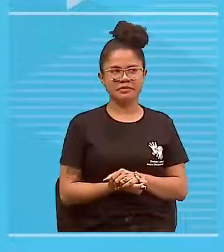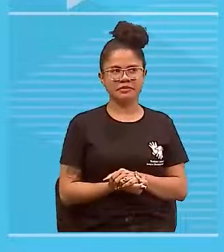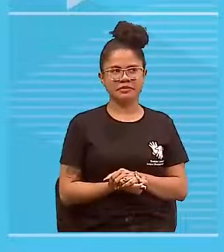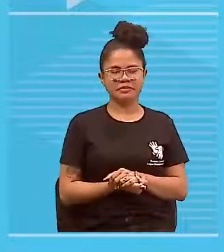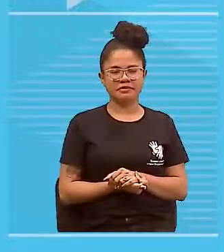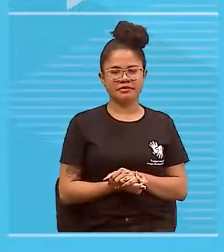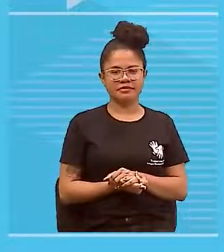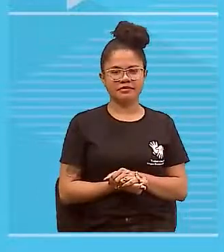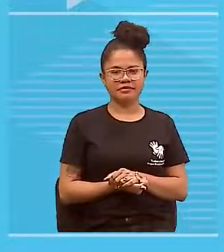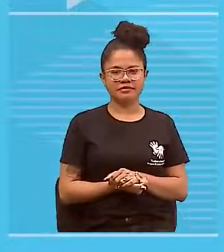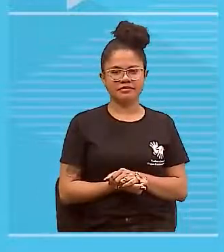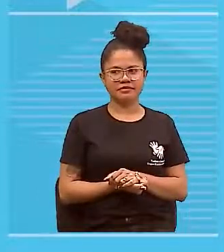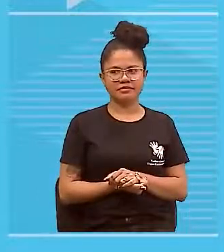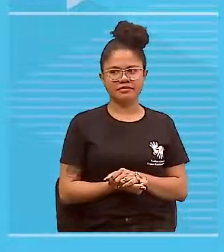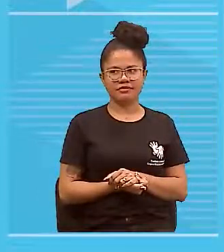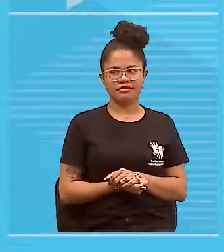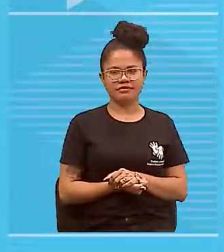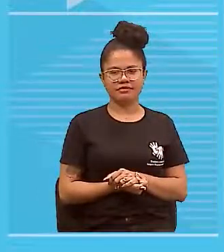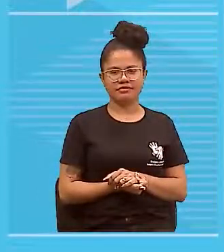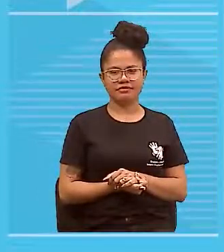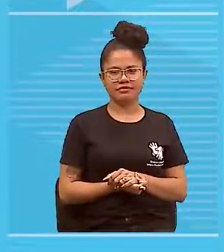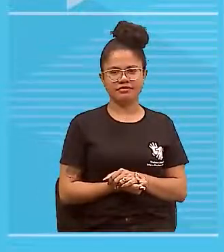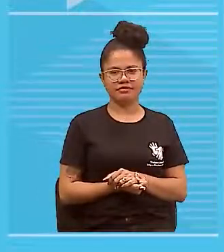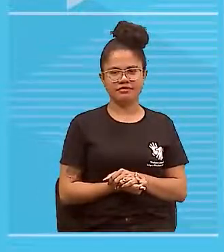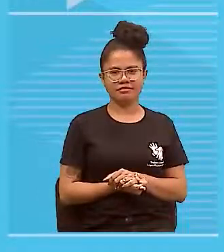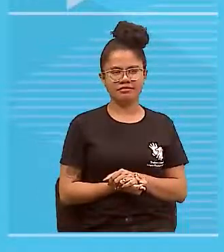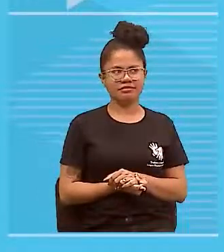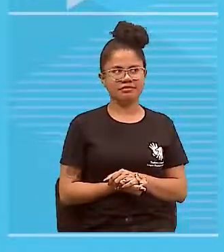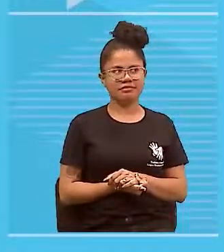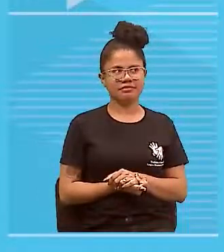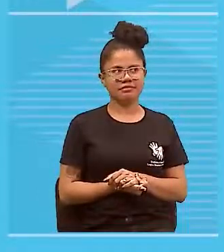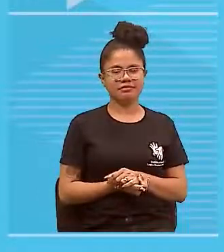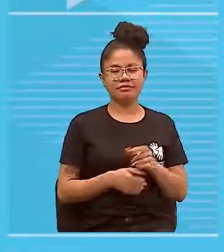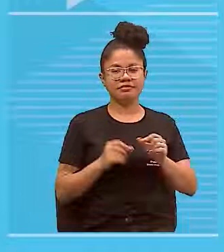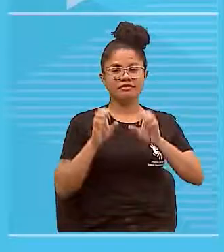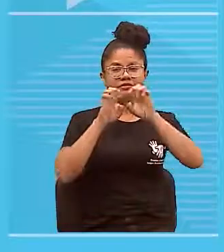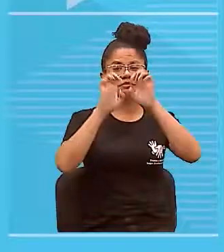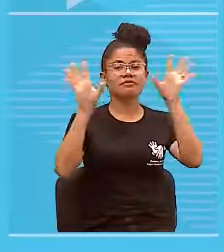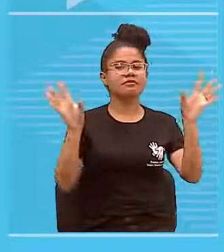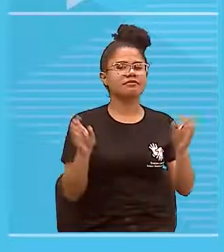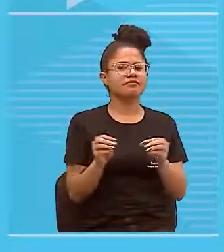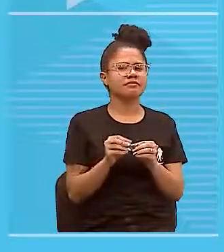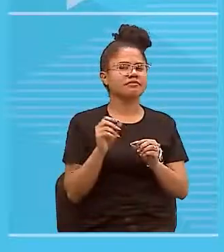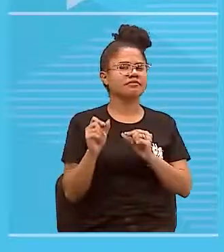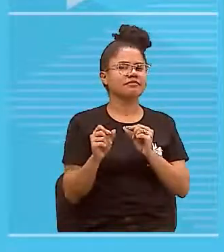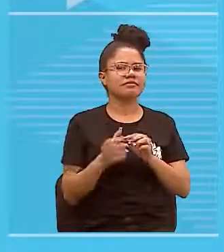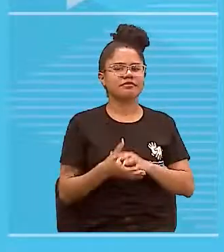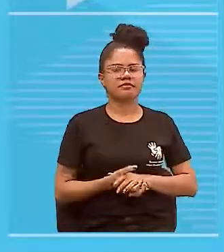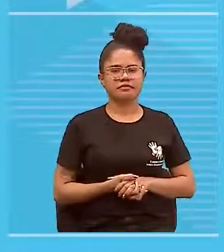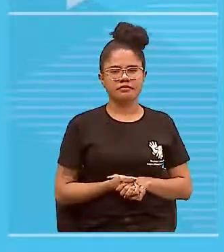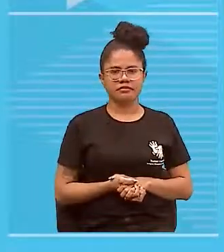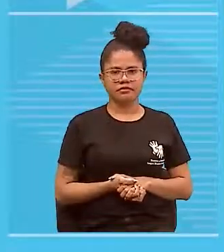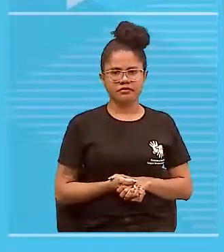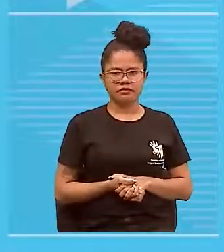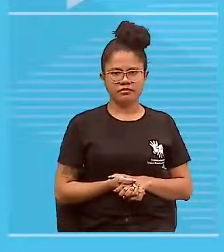pode fazer, inclusive, né, um mapinha sobre ecossistema. Vamos lá, para a gente tirar um